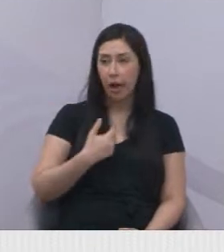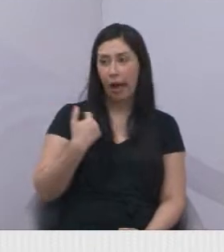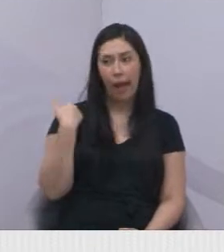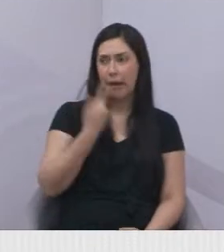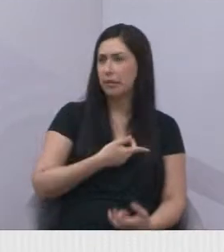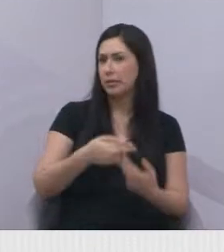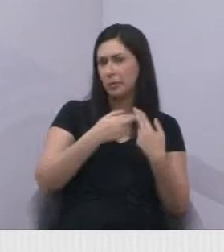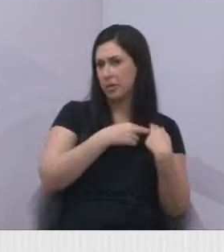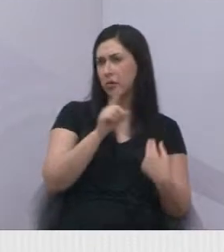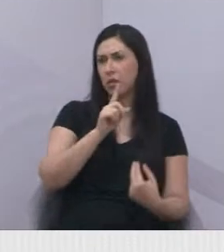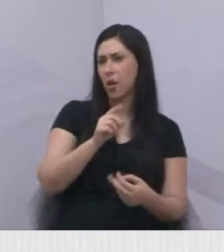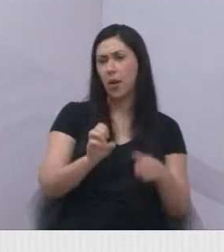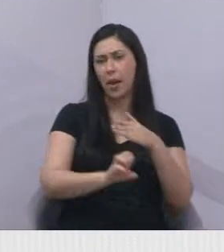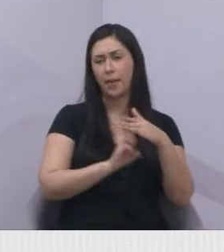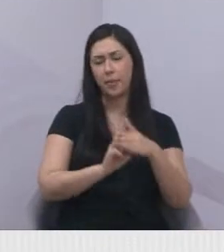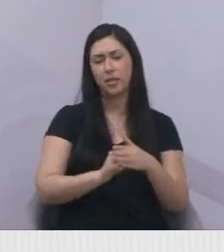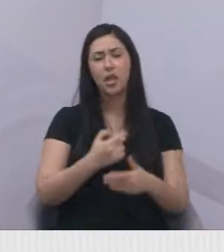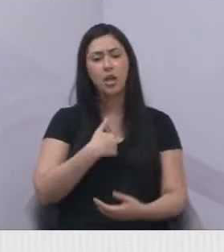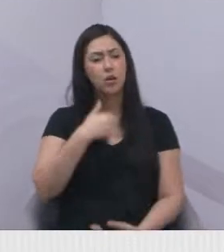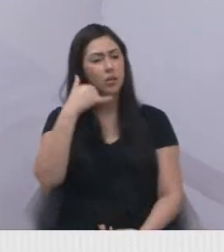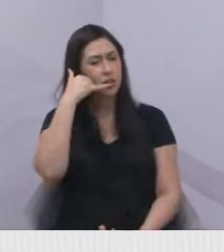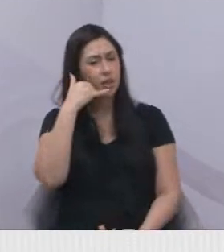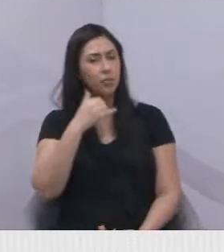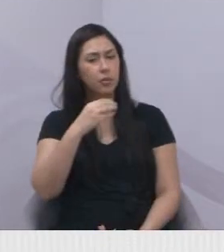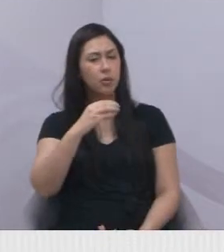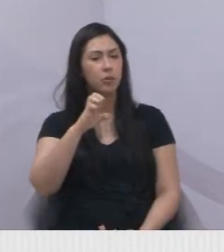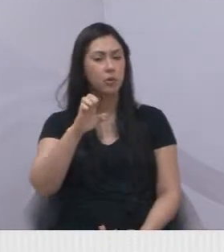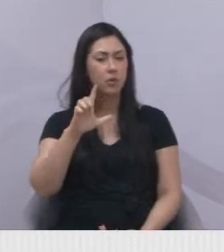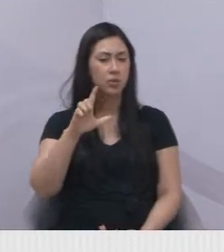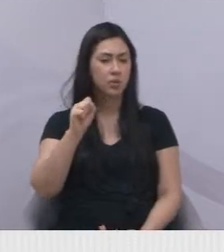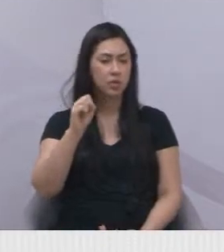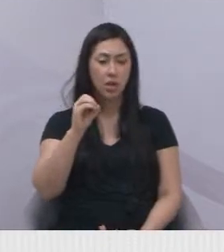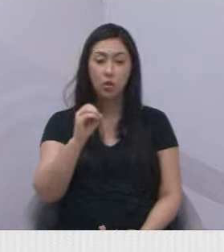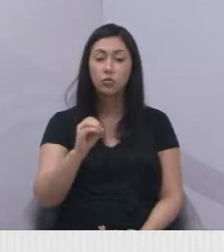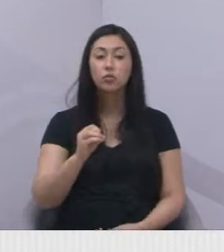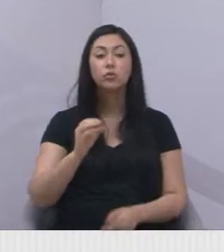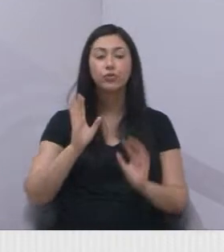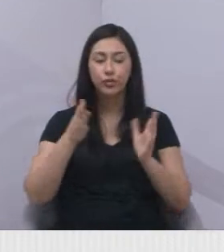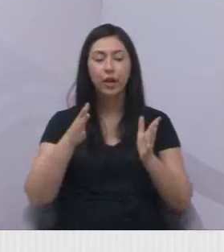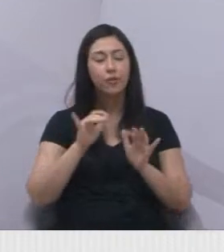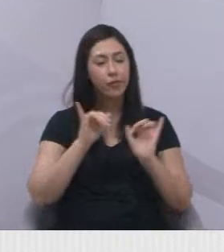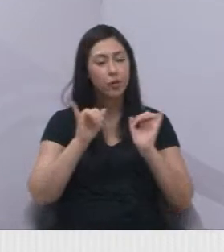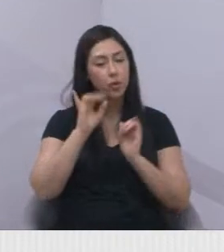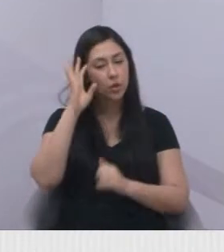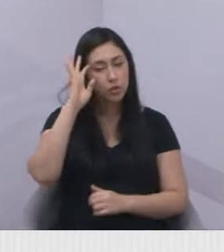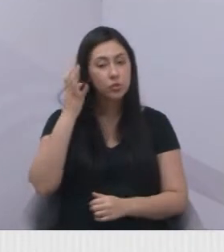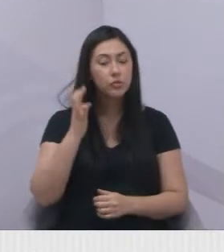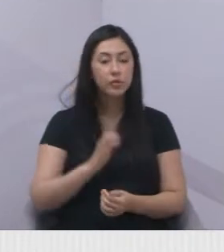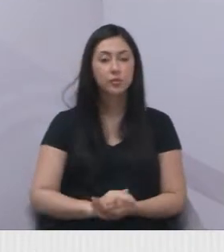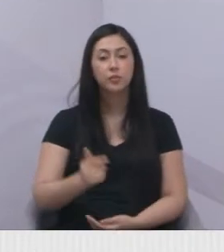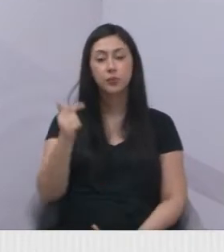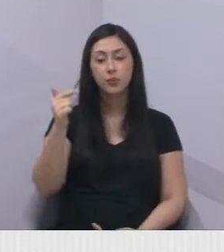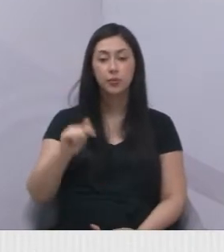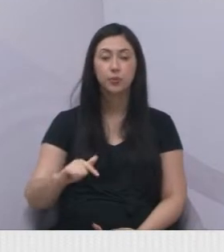empresa. Aí liguei para o Celso e já mandou colocar o cone lá para resolver, mas tem que colocar as placas. A foto 5, por favor.